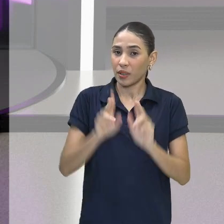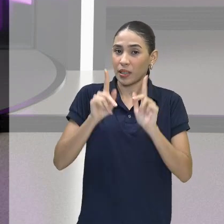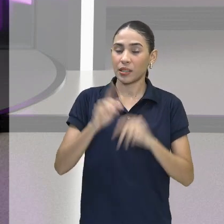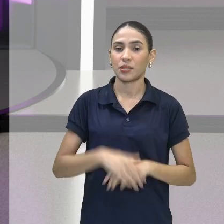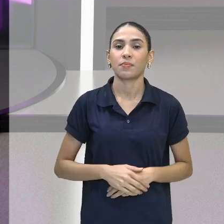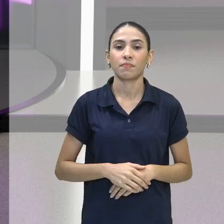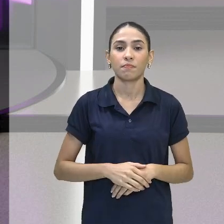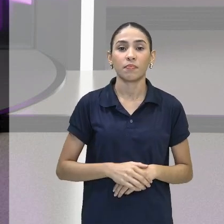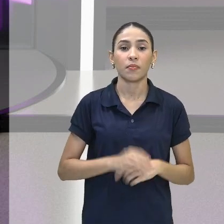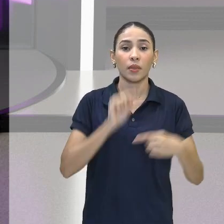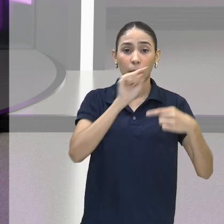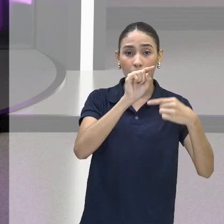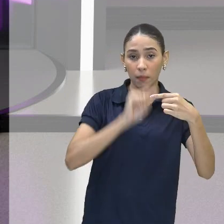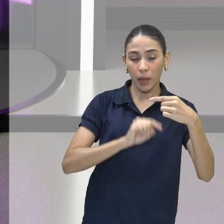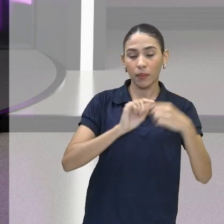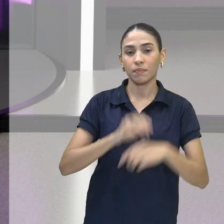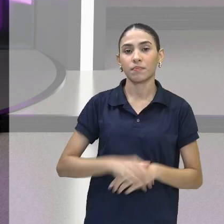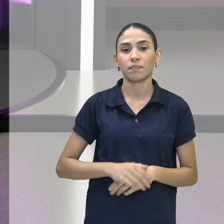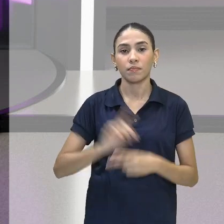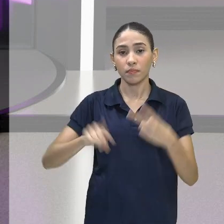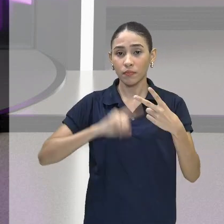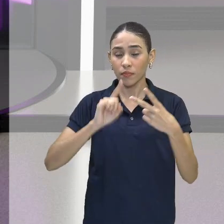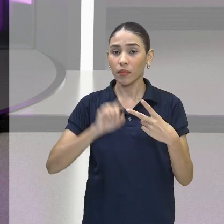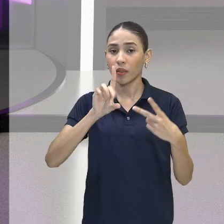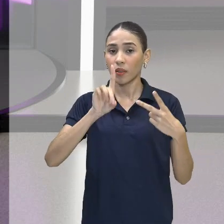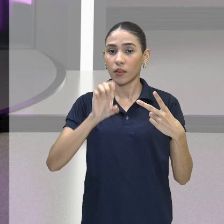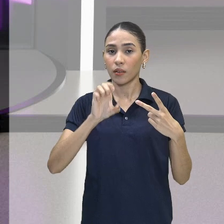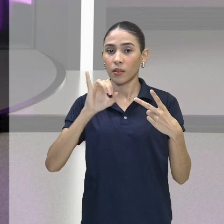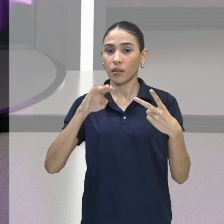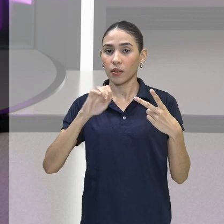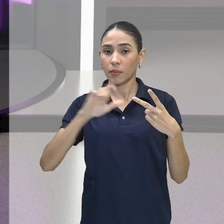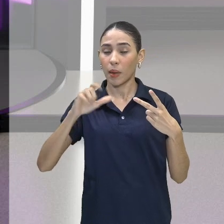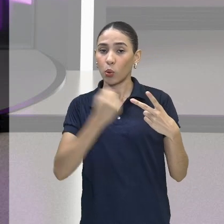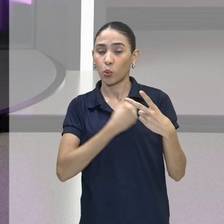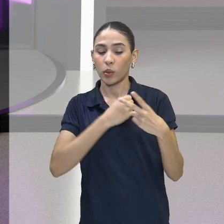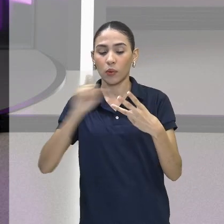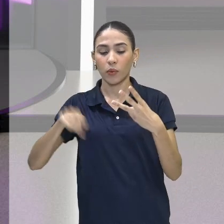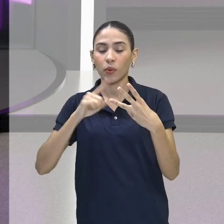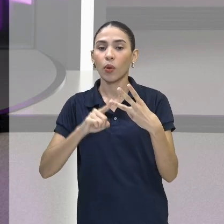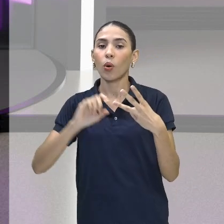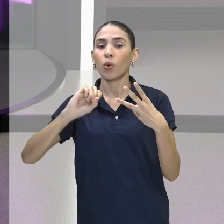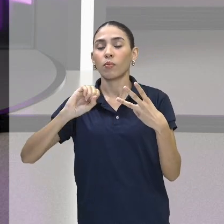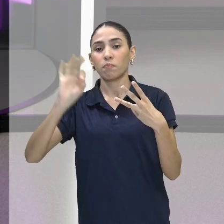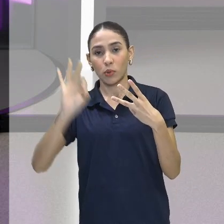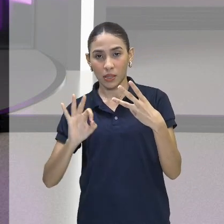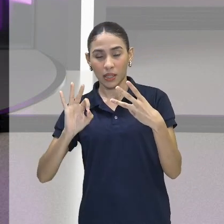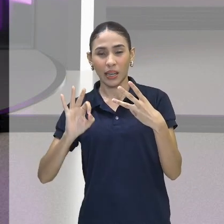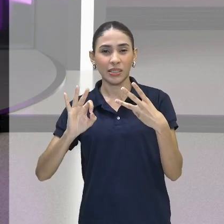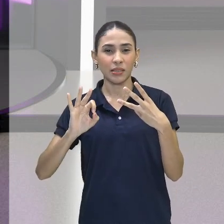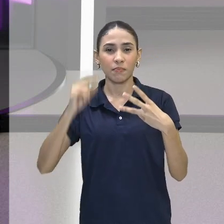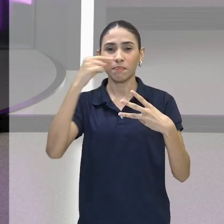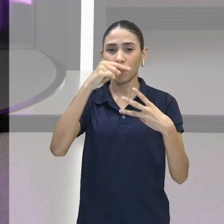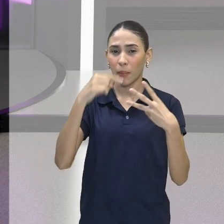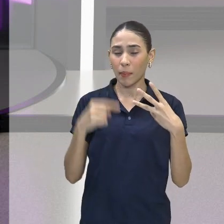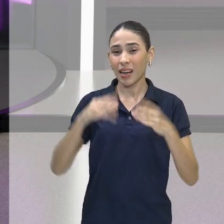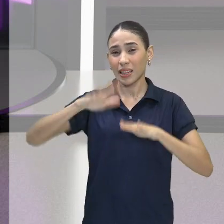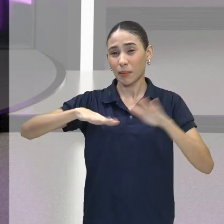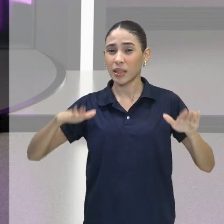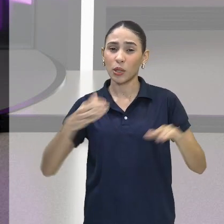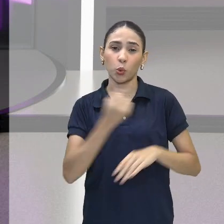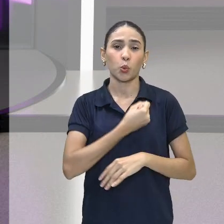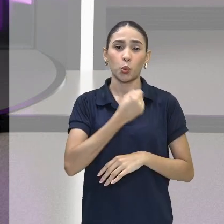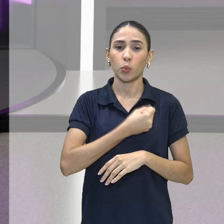como fração, como número decimal e como porcentagem. Dependendo do valor, por